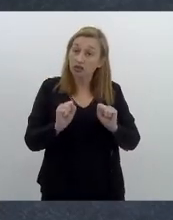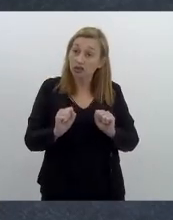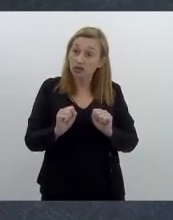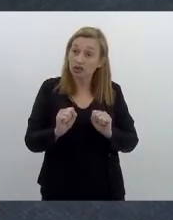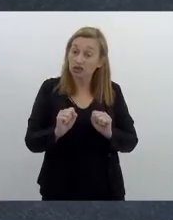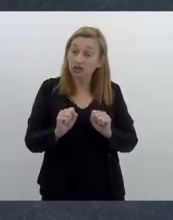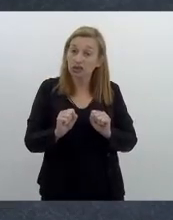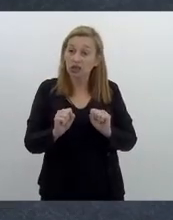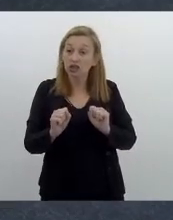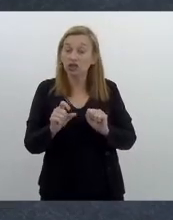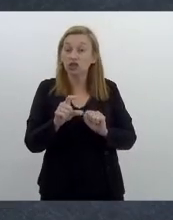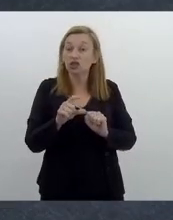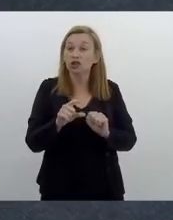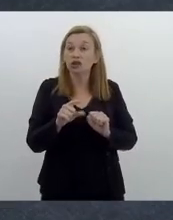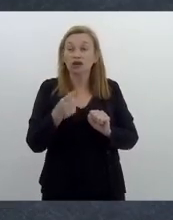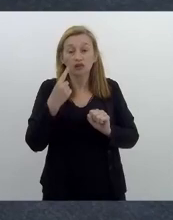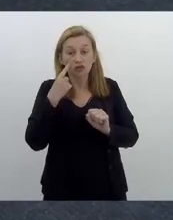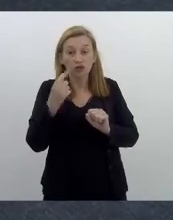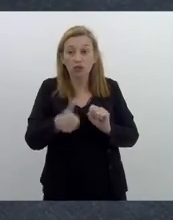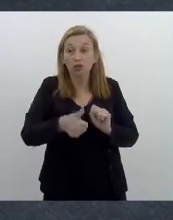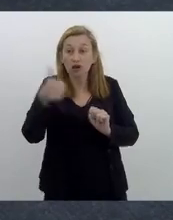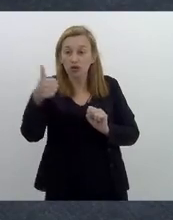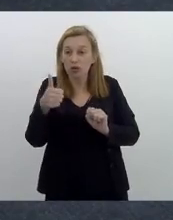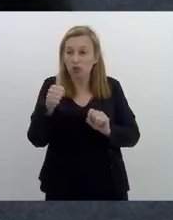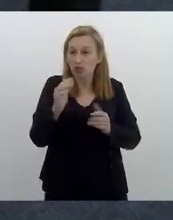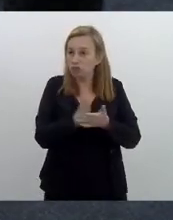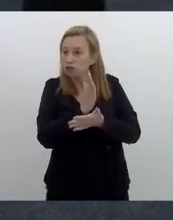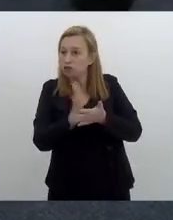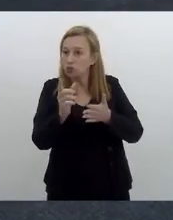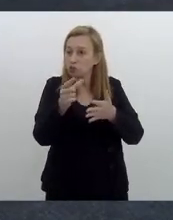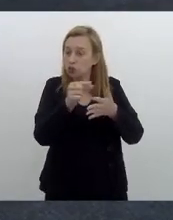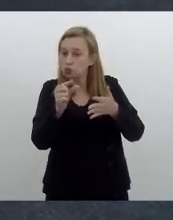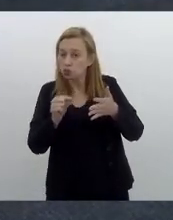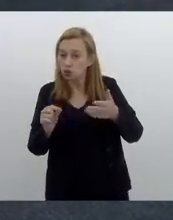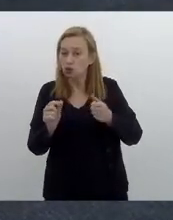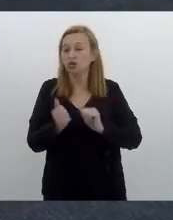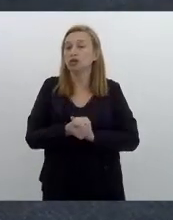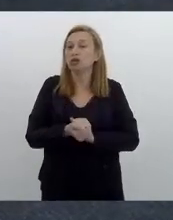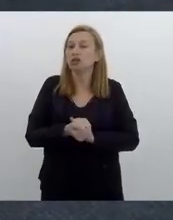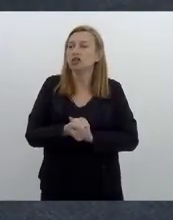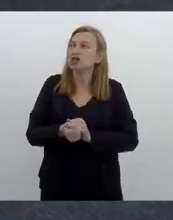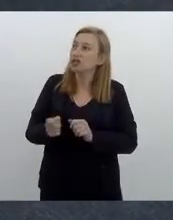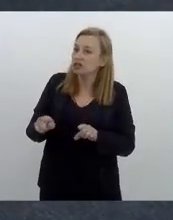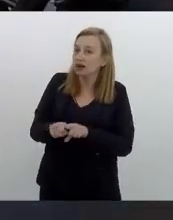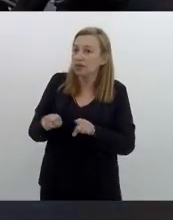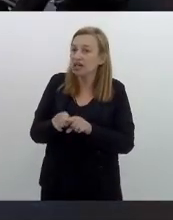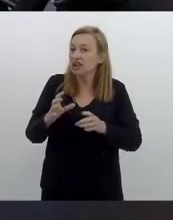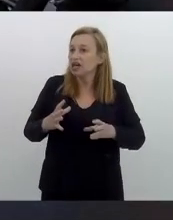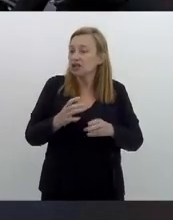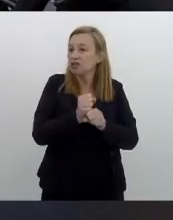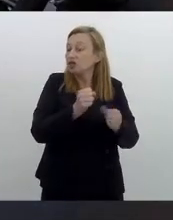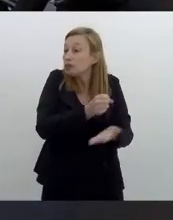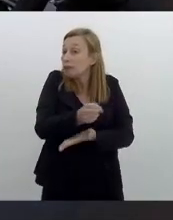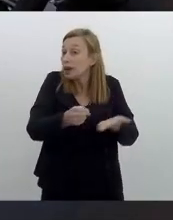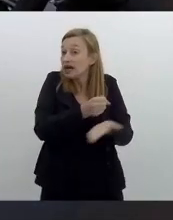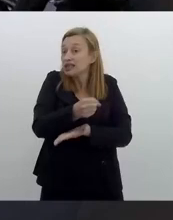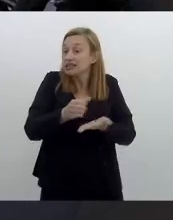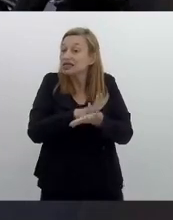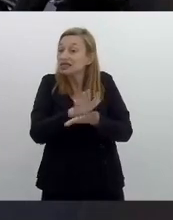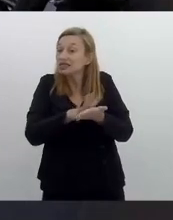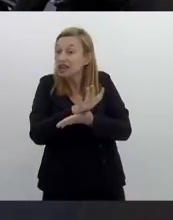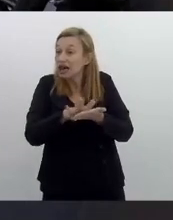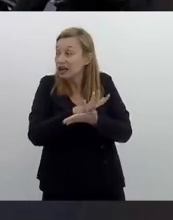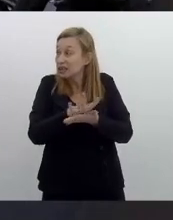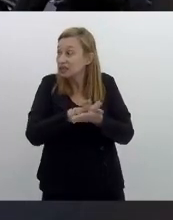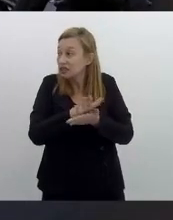algum detalhamento Com alguma especificidade Deputado Valdeck E sequer cita Base de cálculo Nada da regulamentação Do